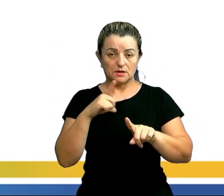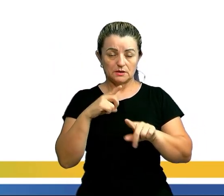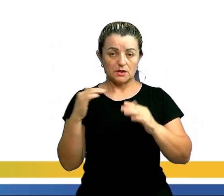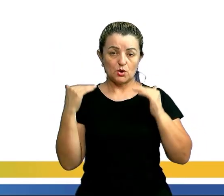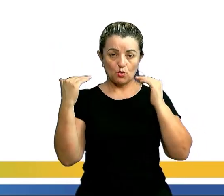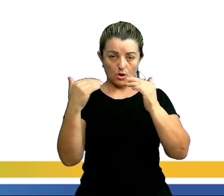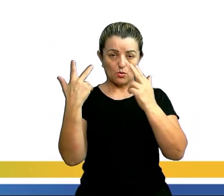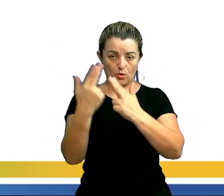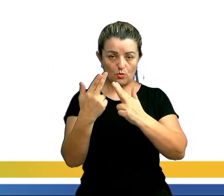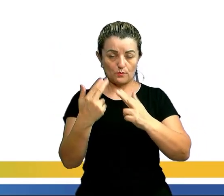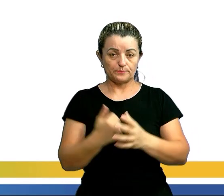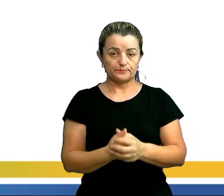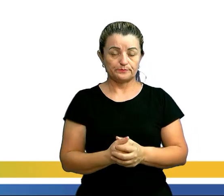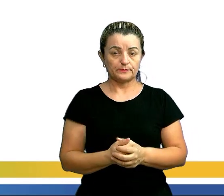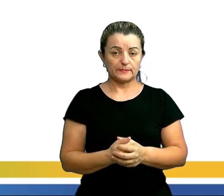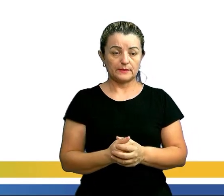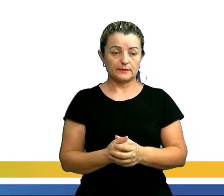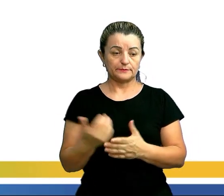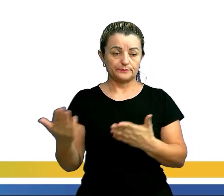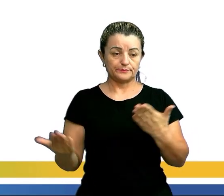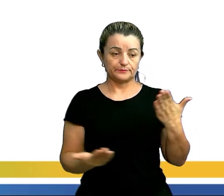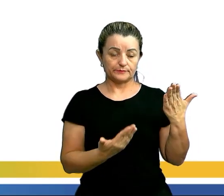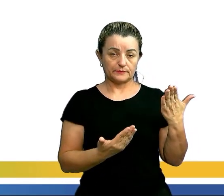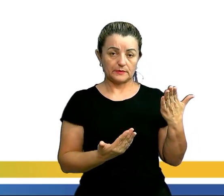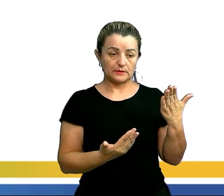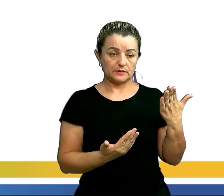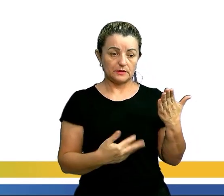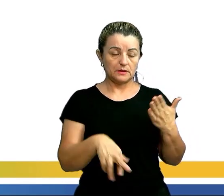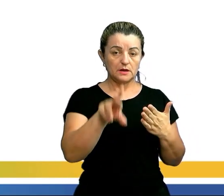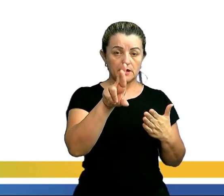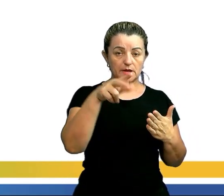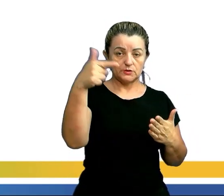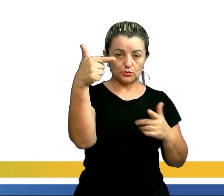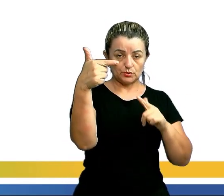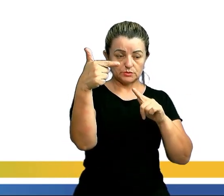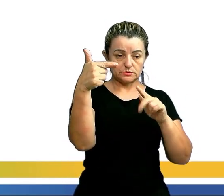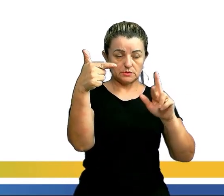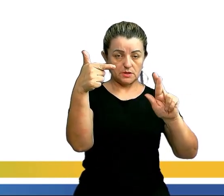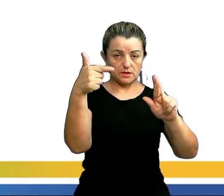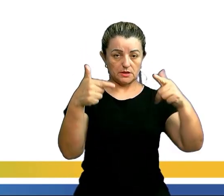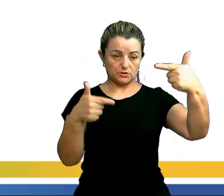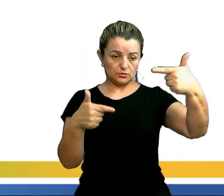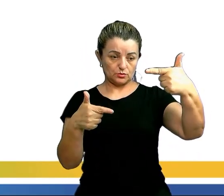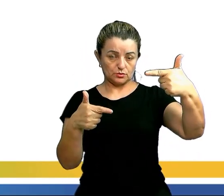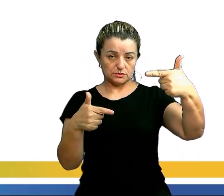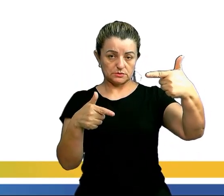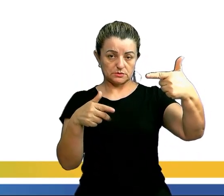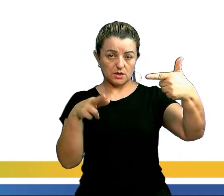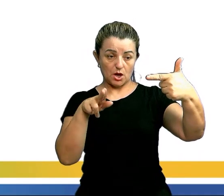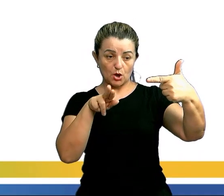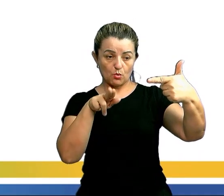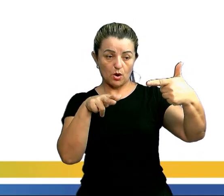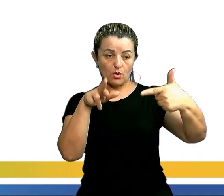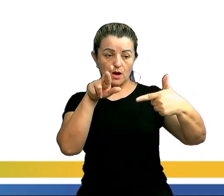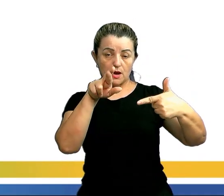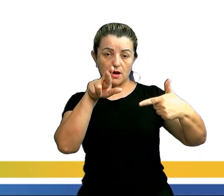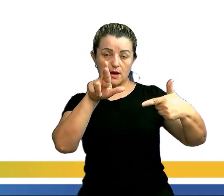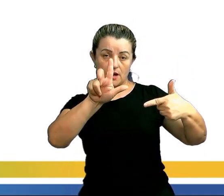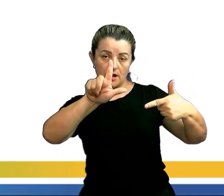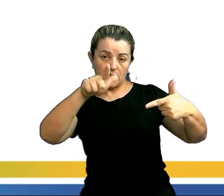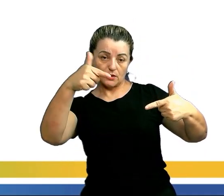claramente um exercício de geometria plana. Neste exercício, vamos precisar relacionar o raio da circunferência com o lado do